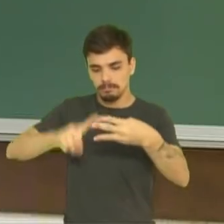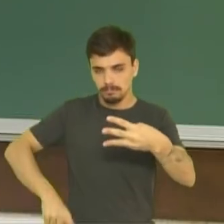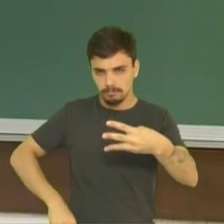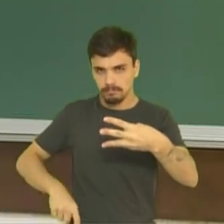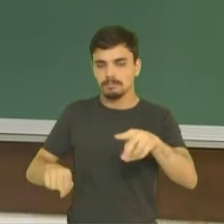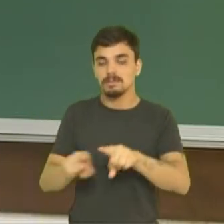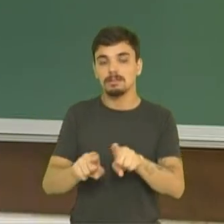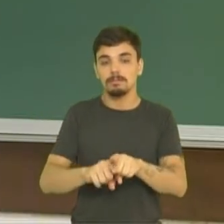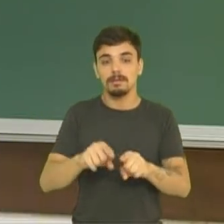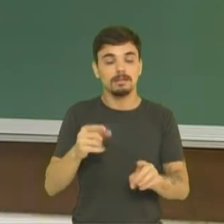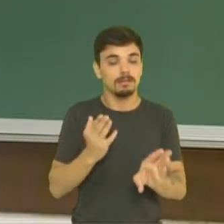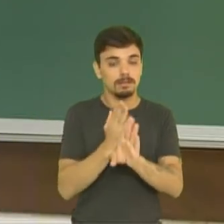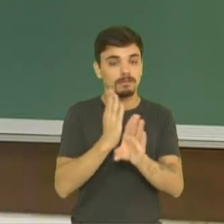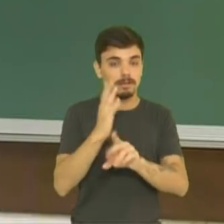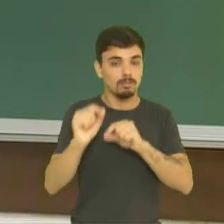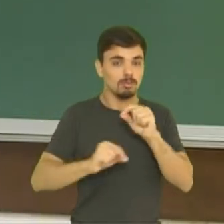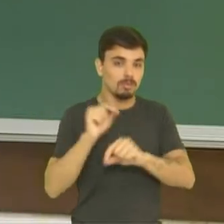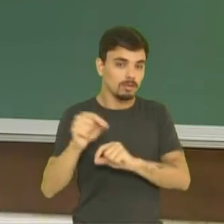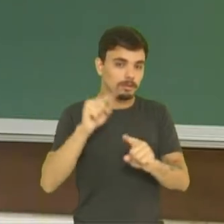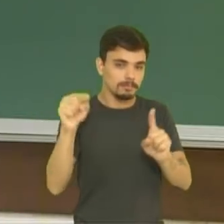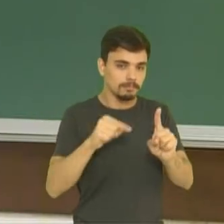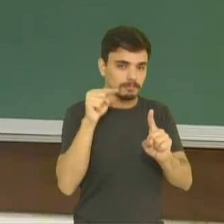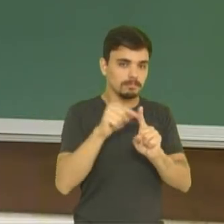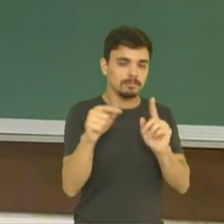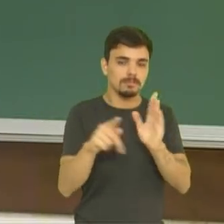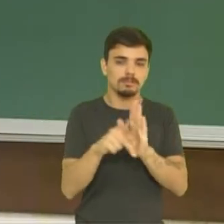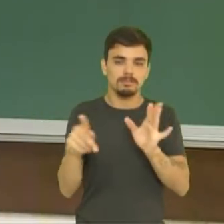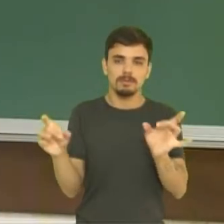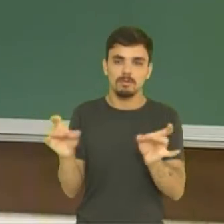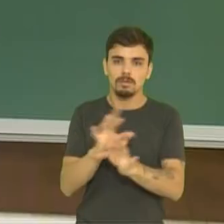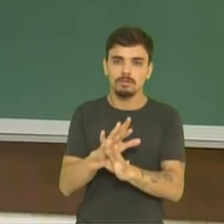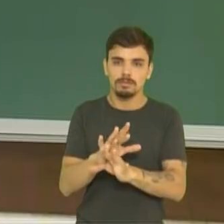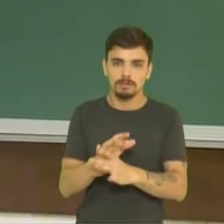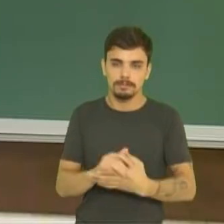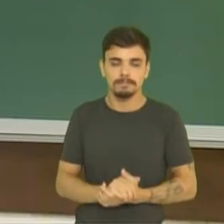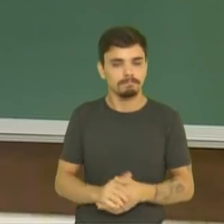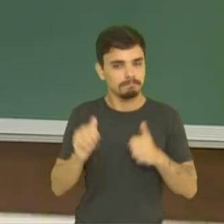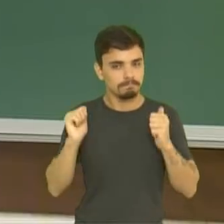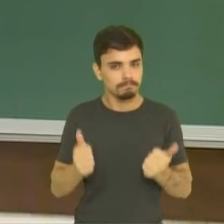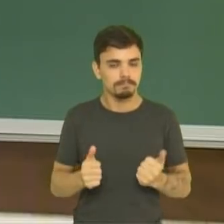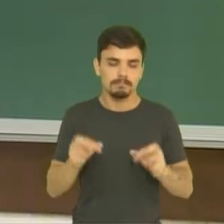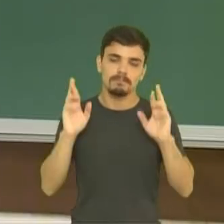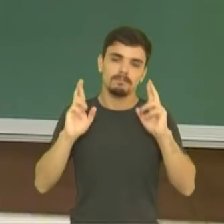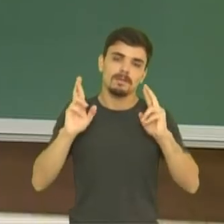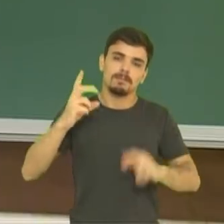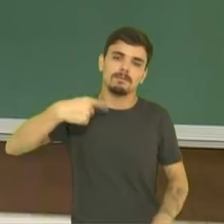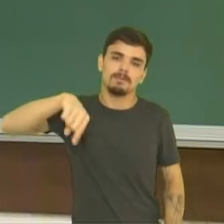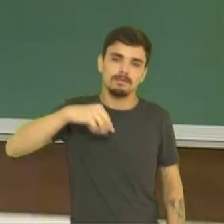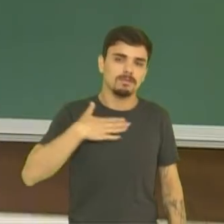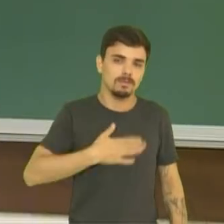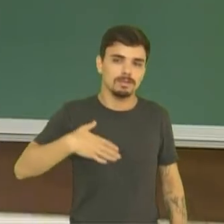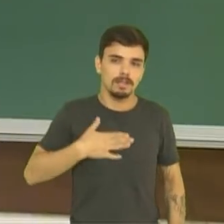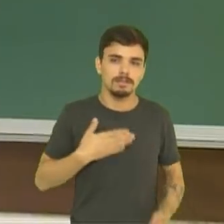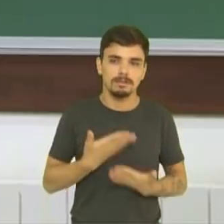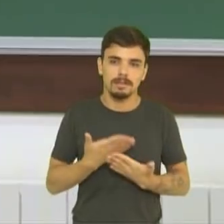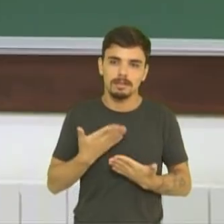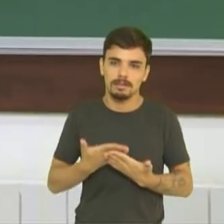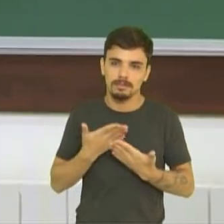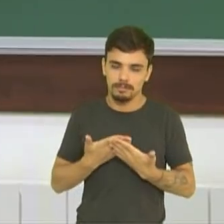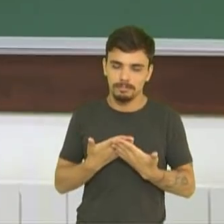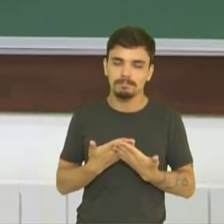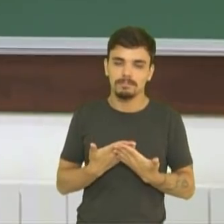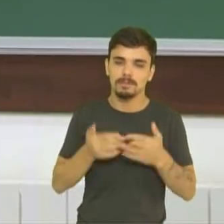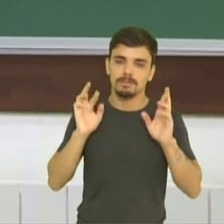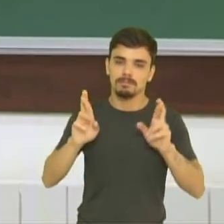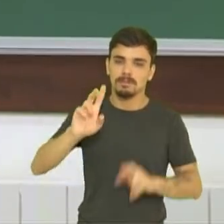isso. Identificamos também a função da conclusão. Beleza? Espero que você tenha gostado dessa aula, tá? E